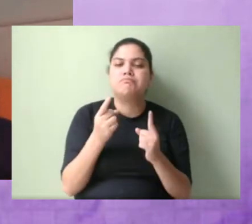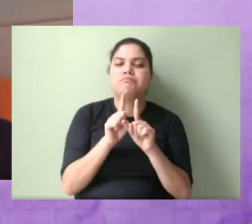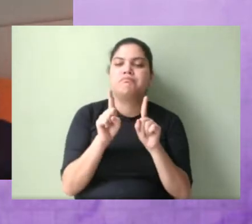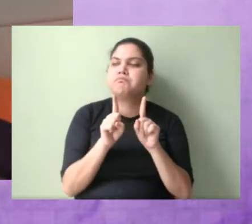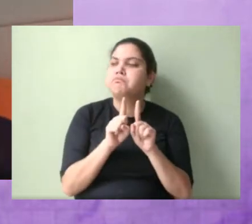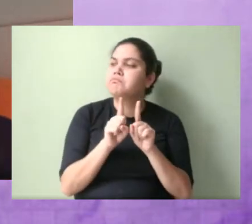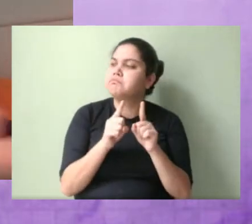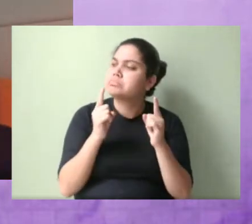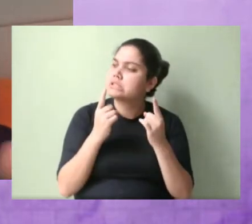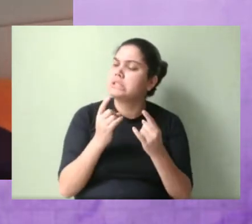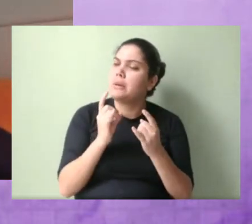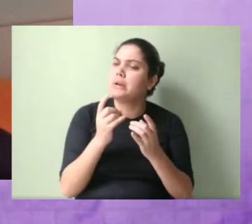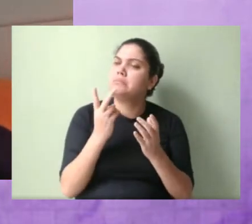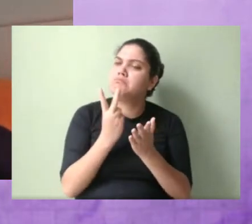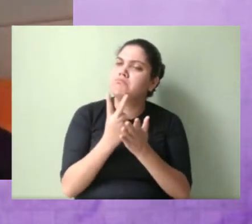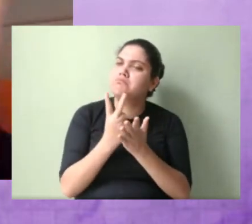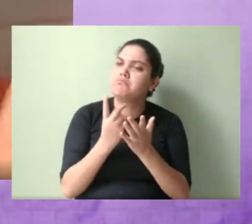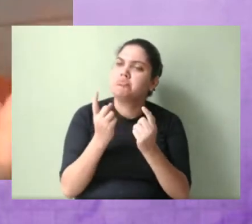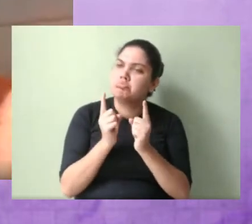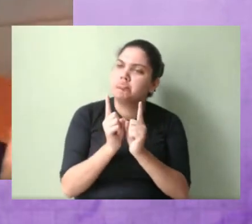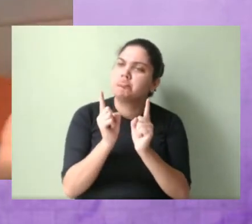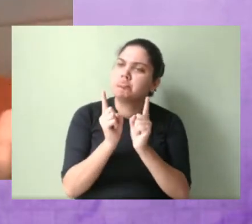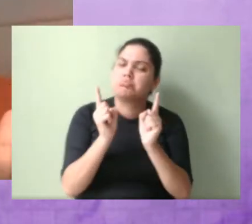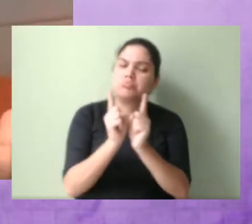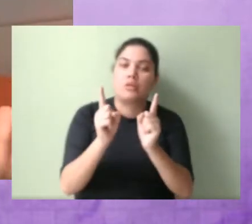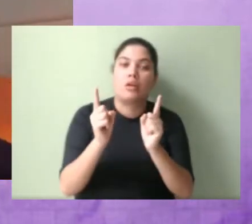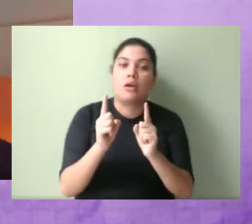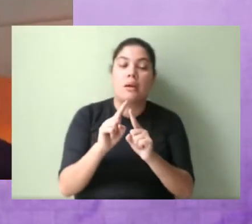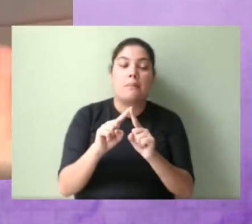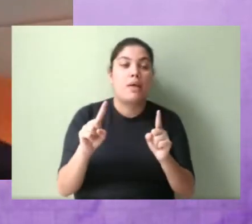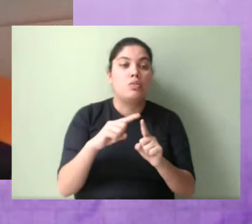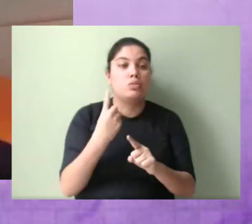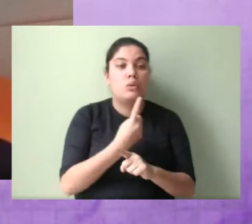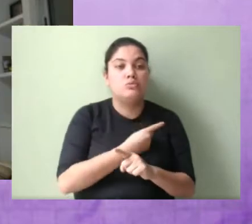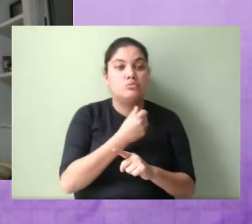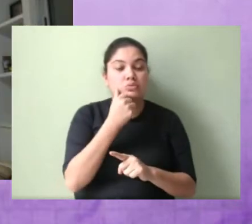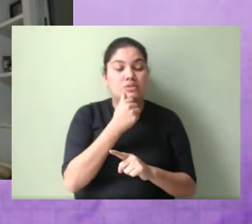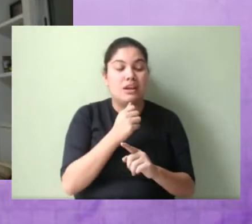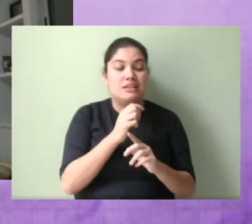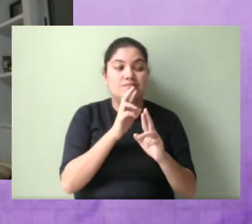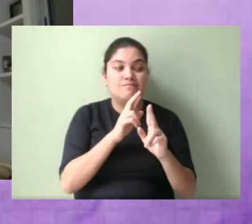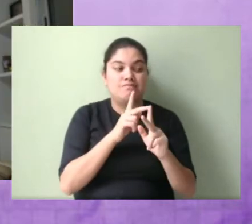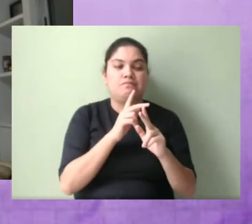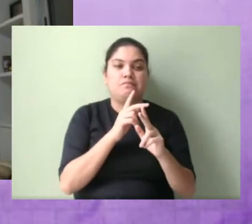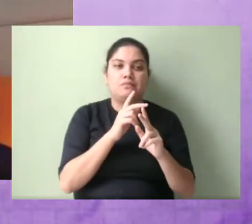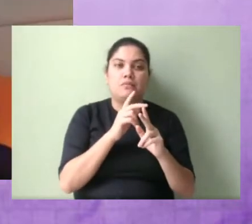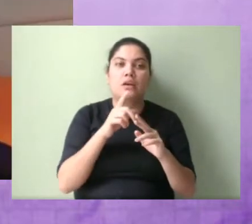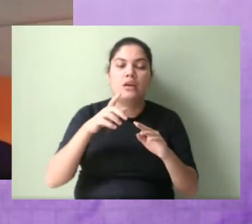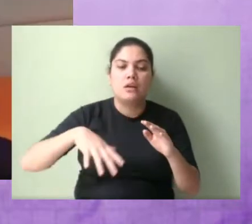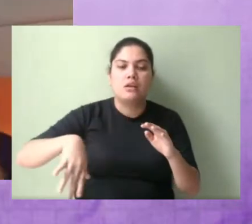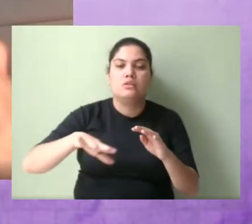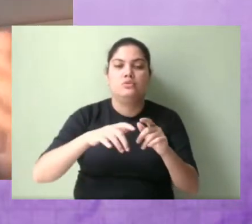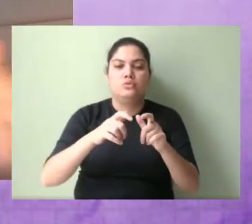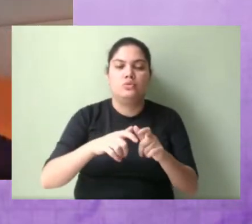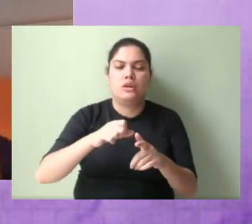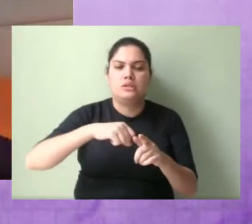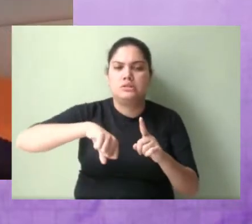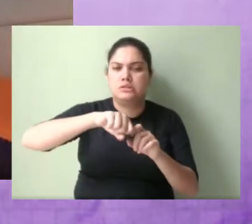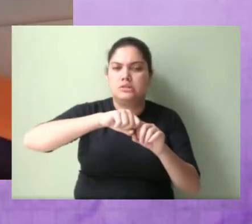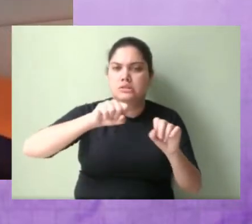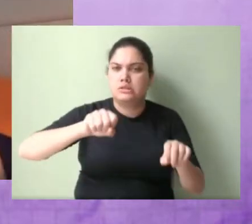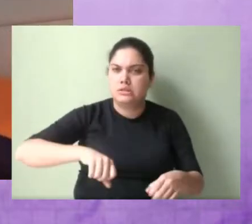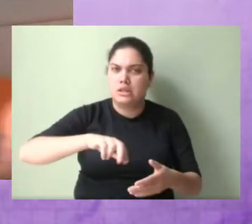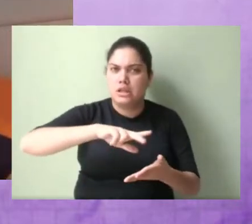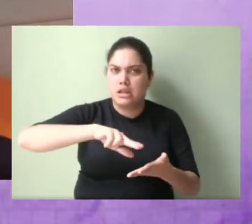se conhecem e eles já se... É o bromance, né? A brodagem. Isso. Eles têm isso, né? Mas nós,